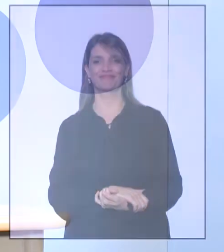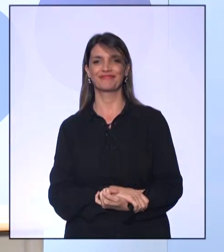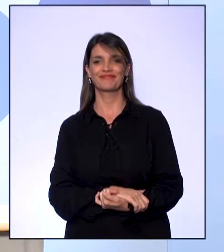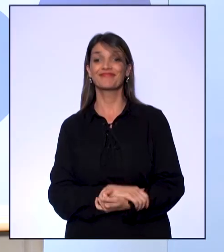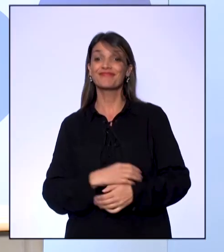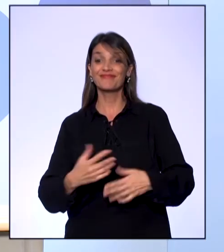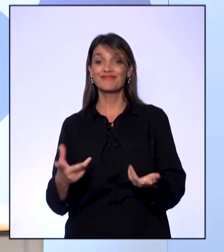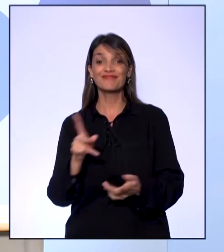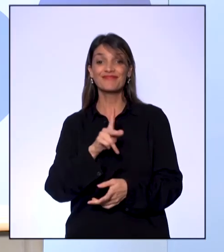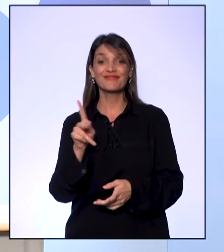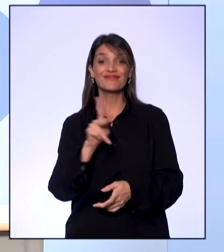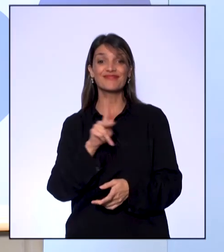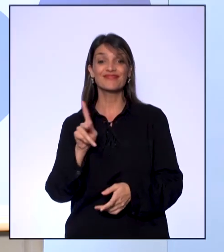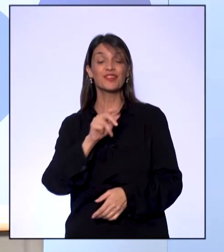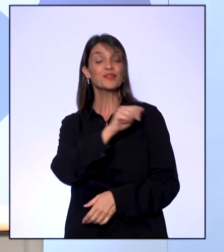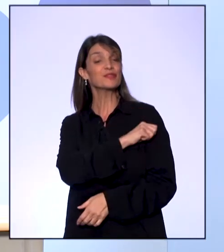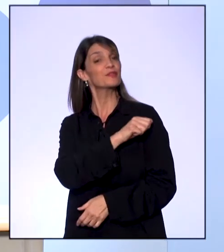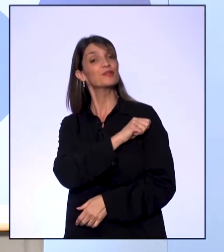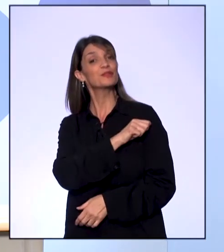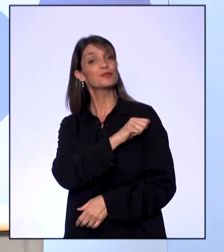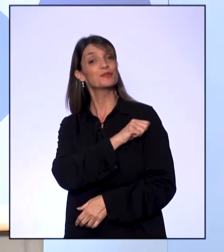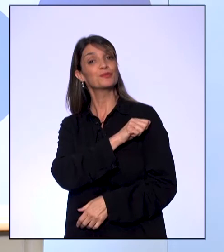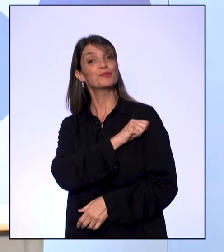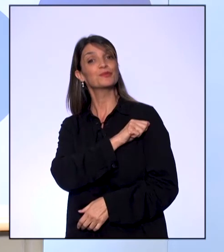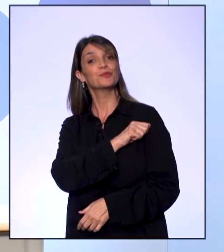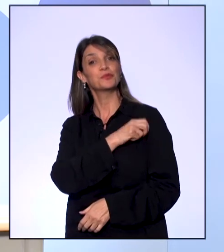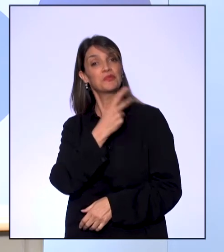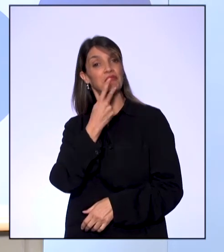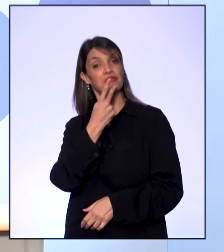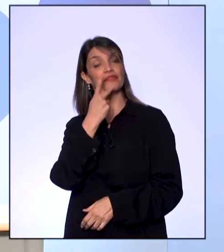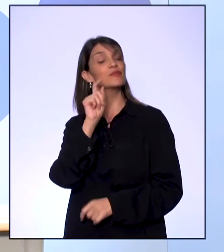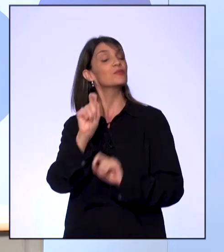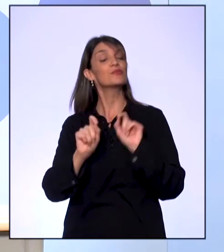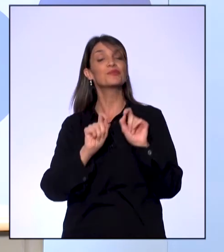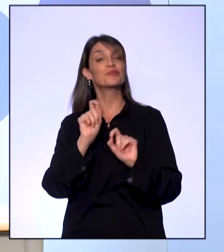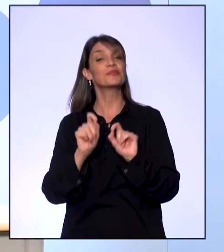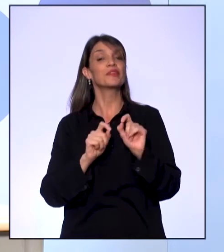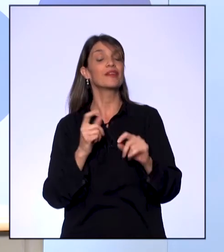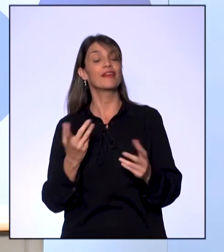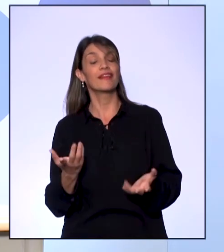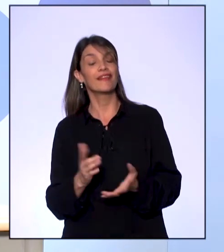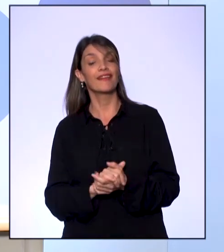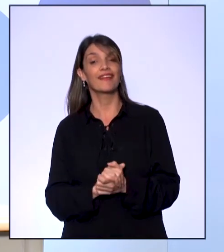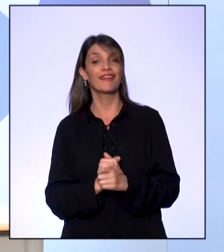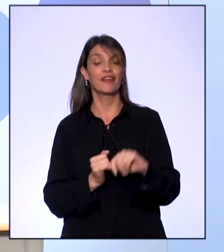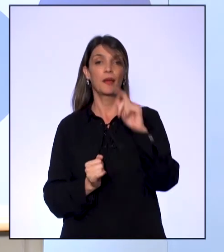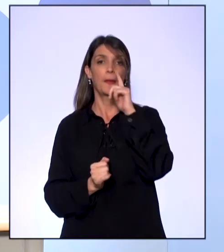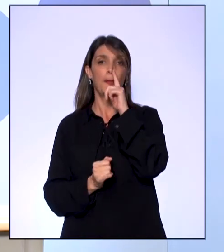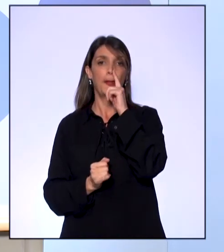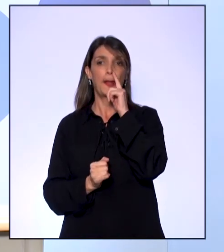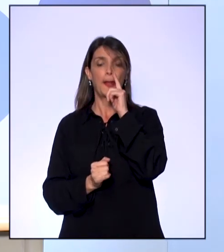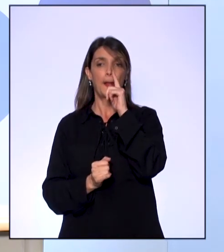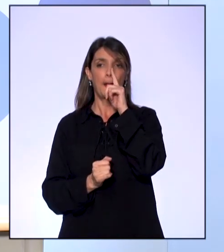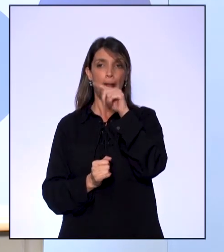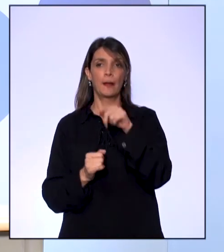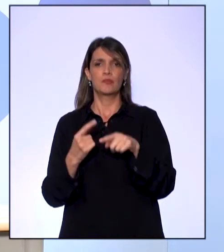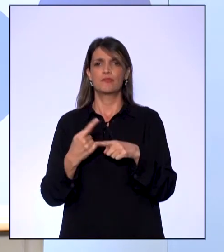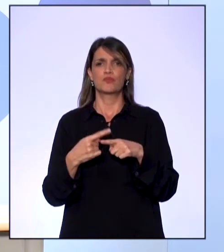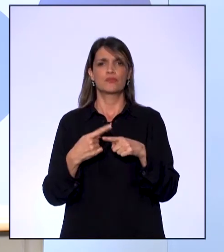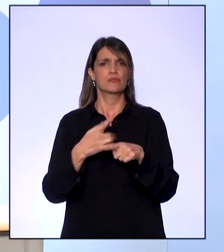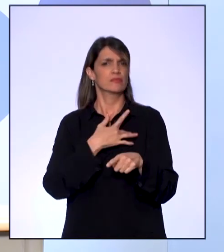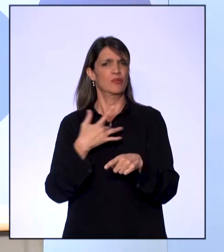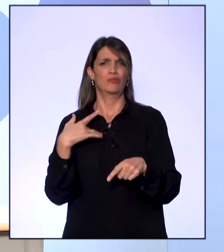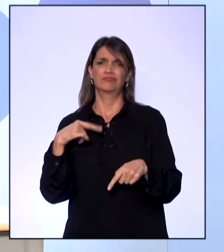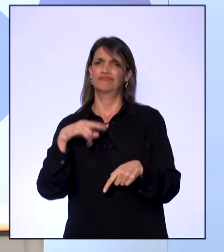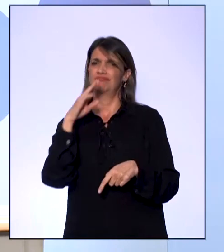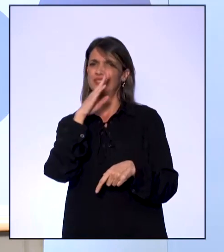Então, professor Wilson, aqui o aluno está comentando, né, porque a situação da saúde no Brasil